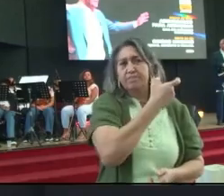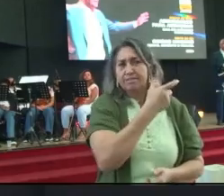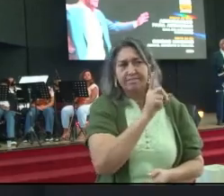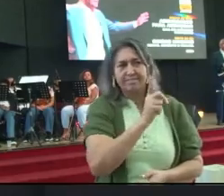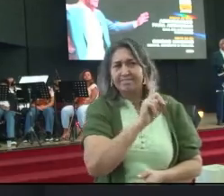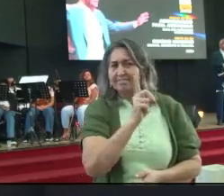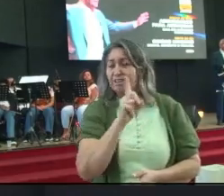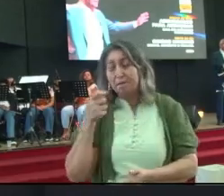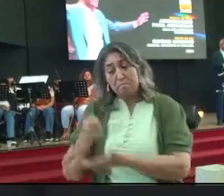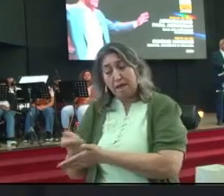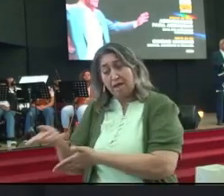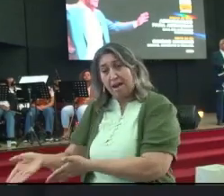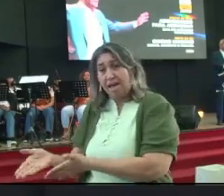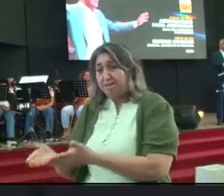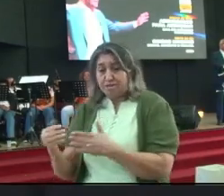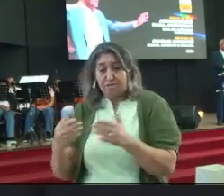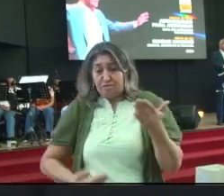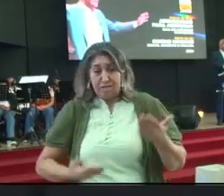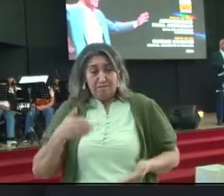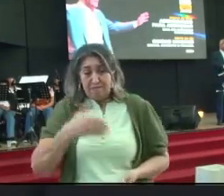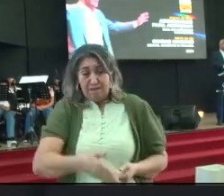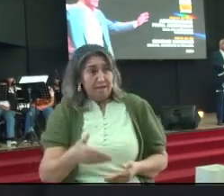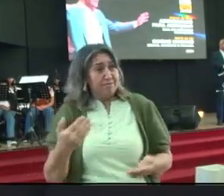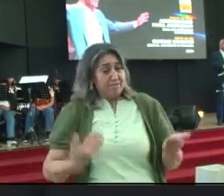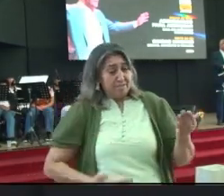Todo recurso que entra na obra de Deus